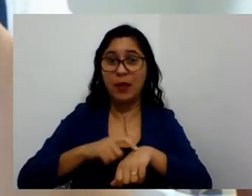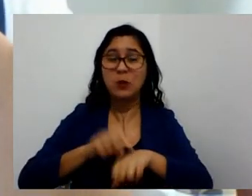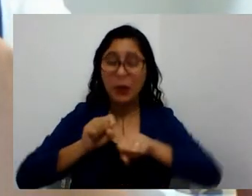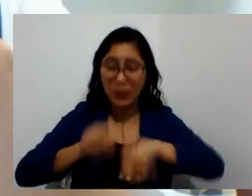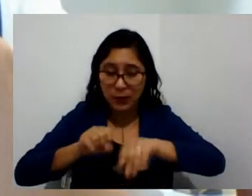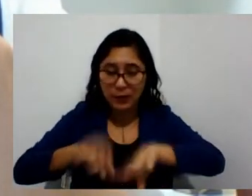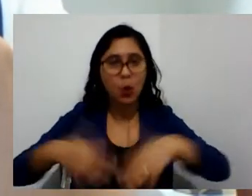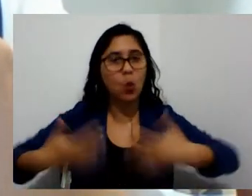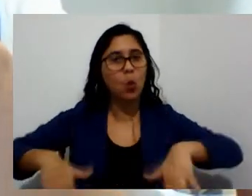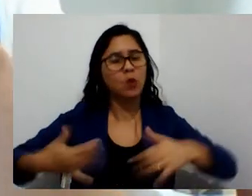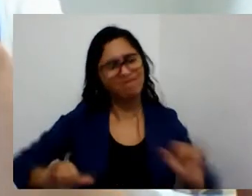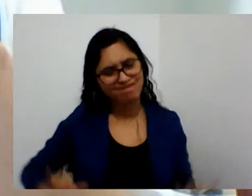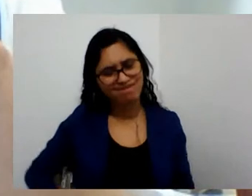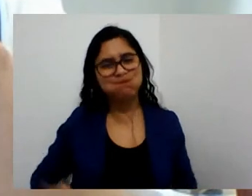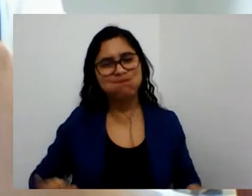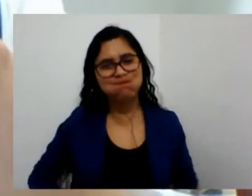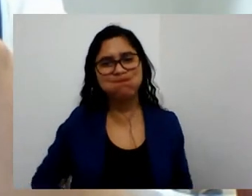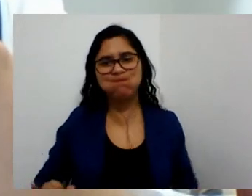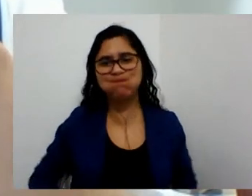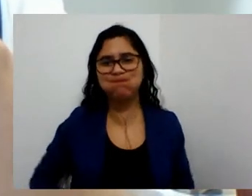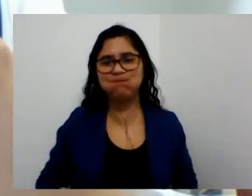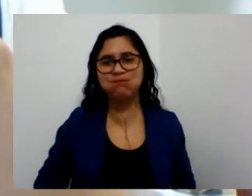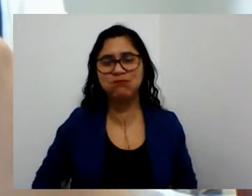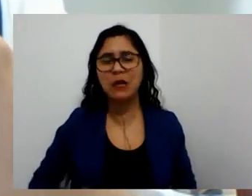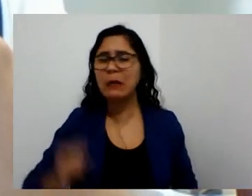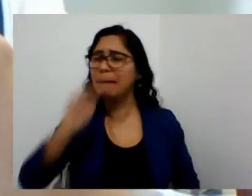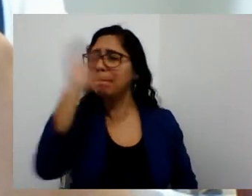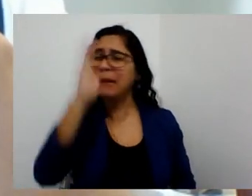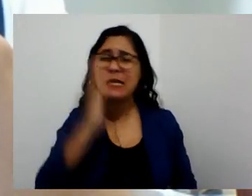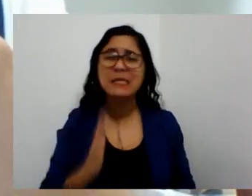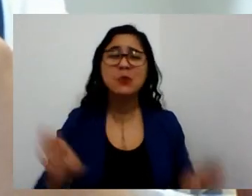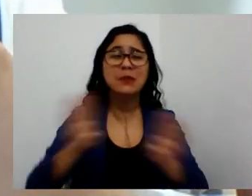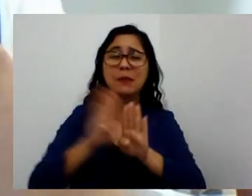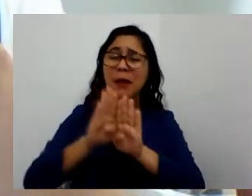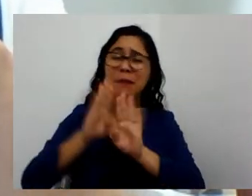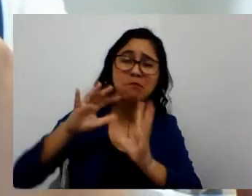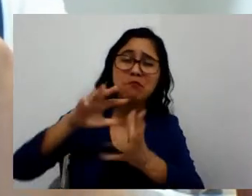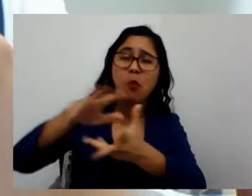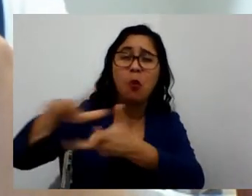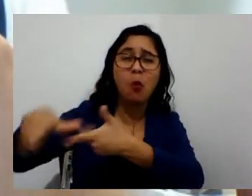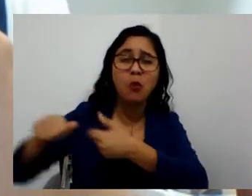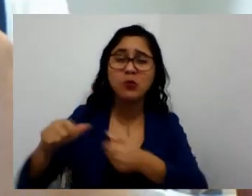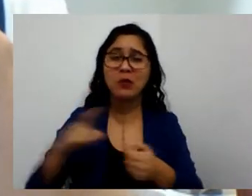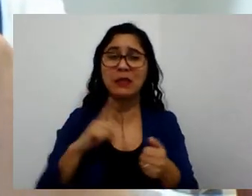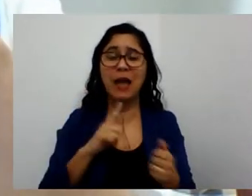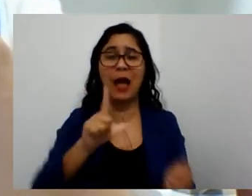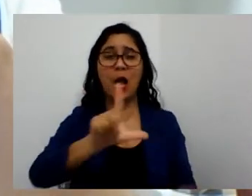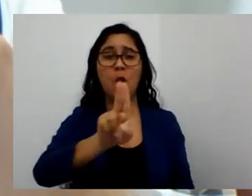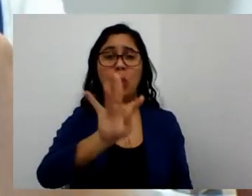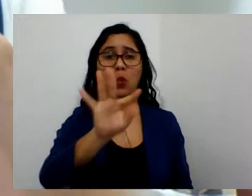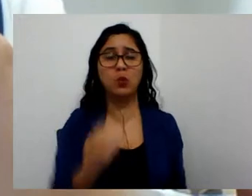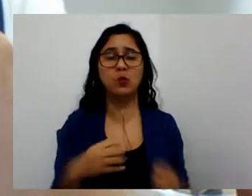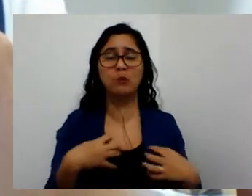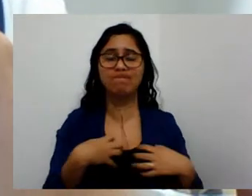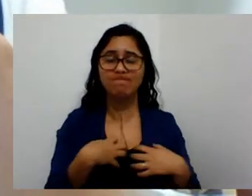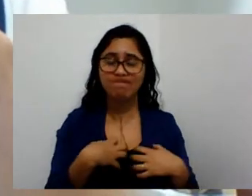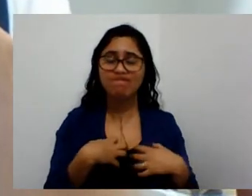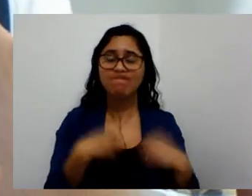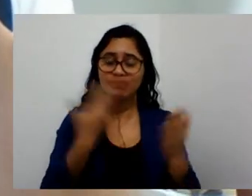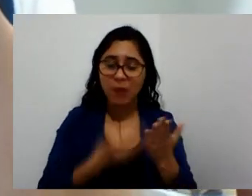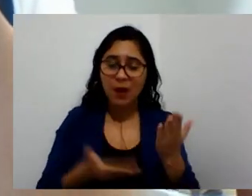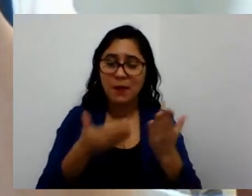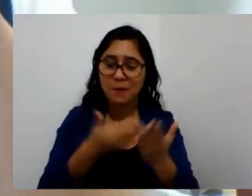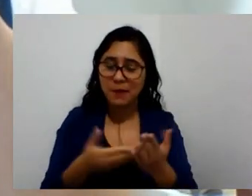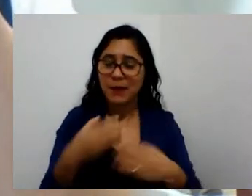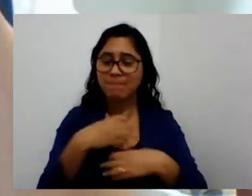e todo o Brasil e o mundo está diante de luto, de perdas e tem sentido